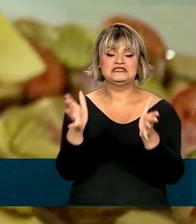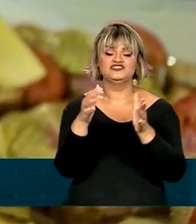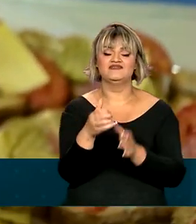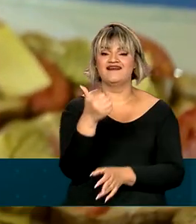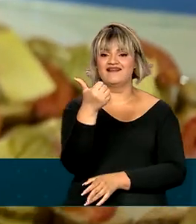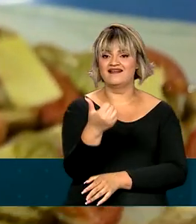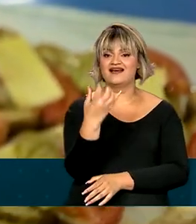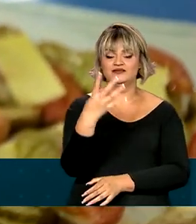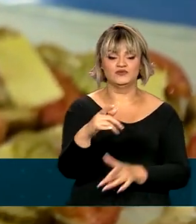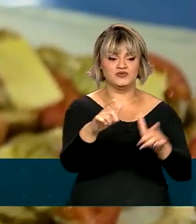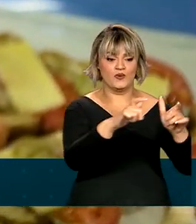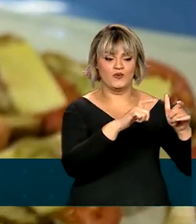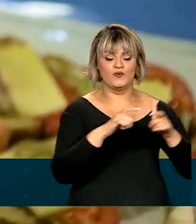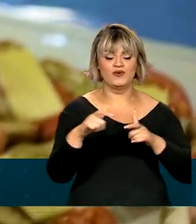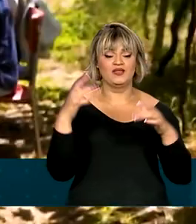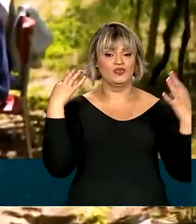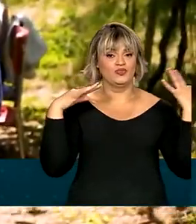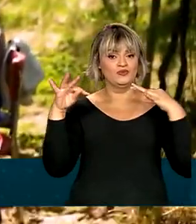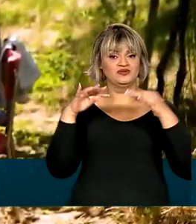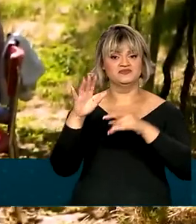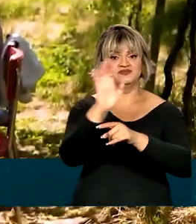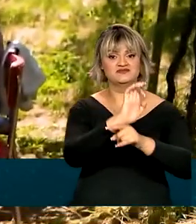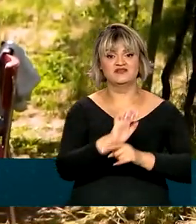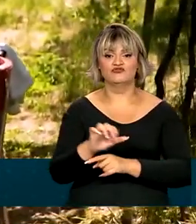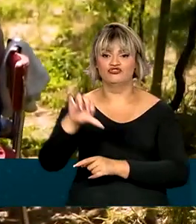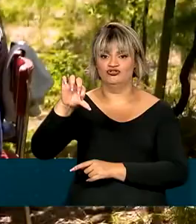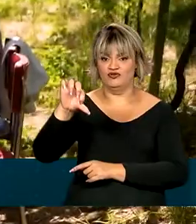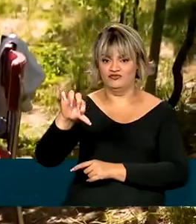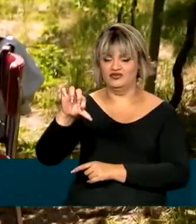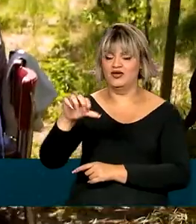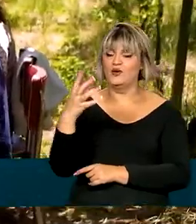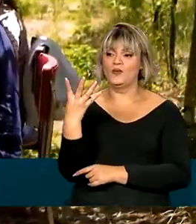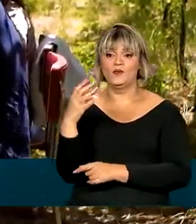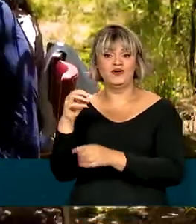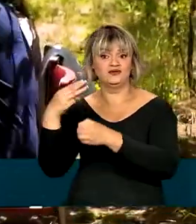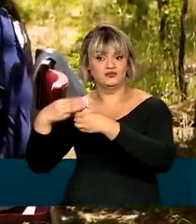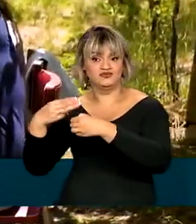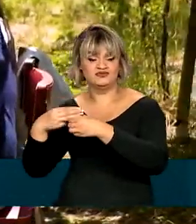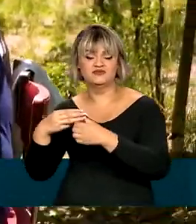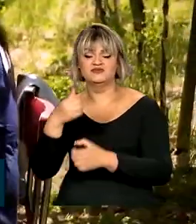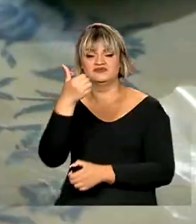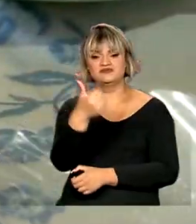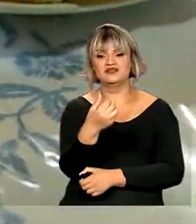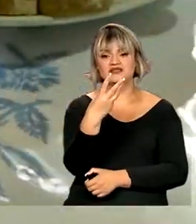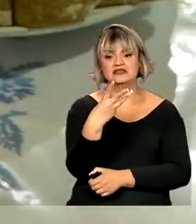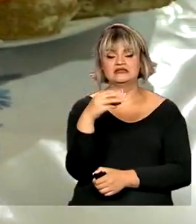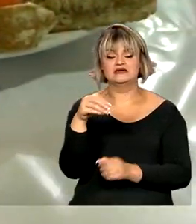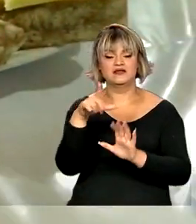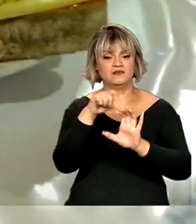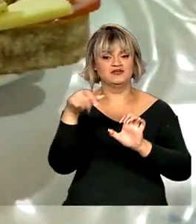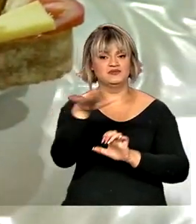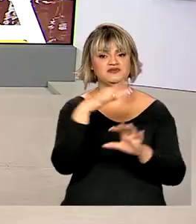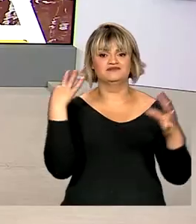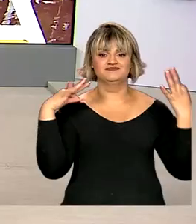roteiros de turismo rural em nove estados 40 municípios e 130 Empreendimentos turísticos